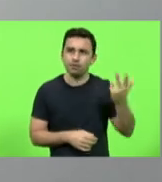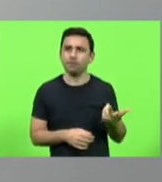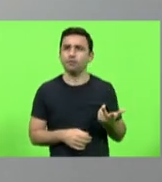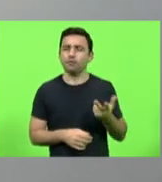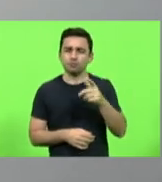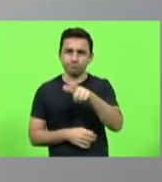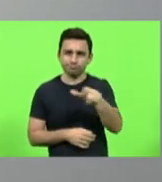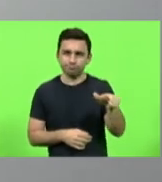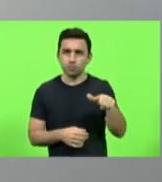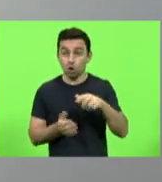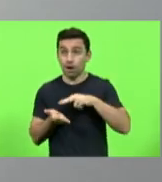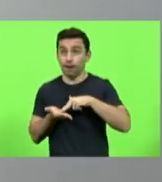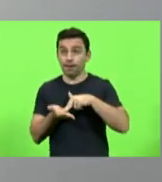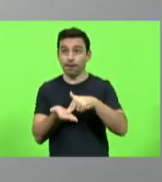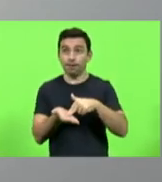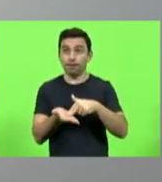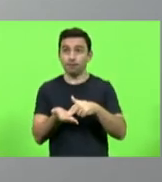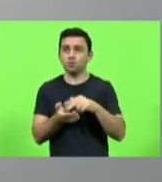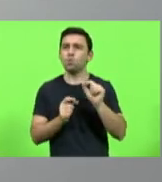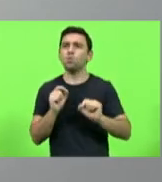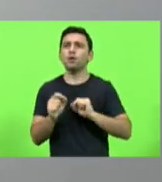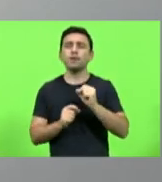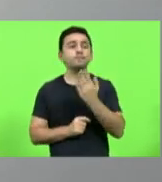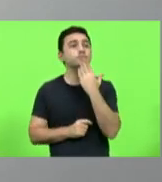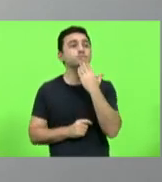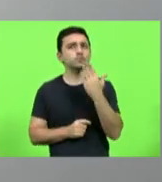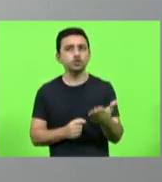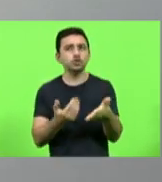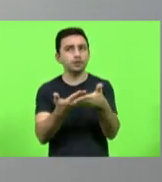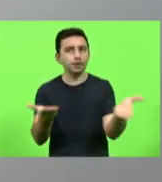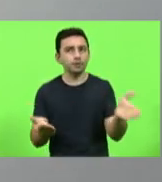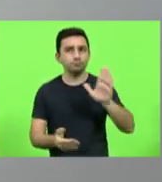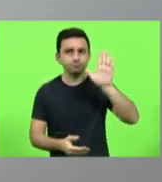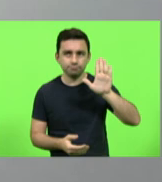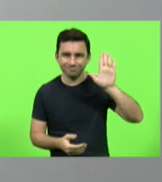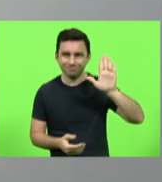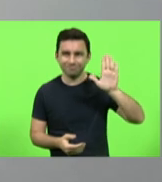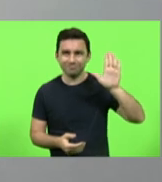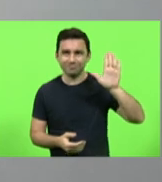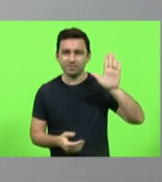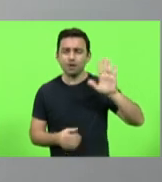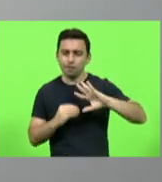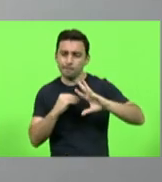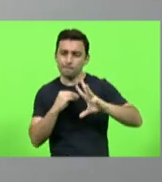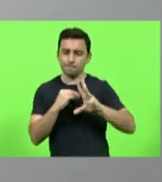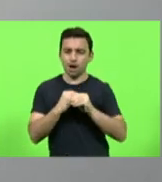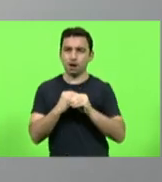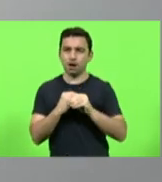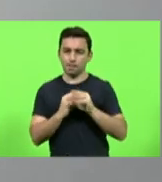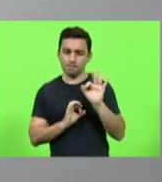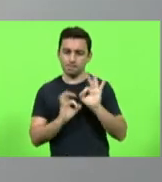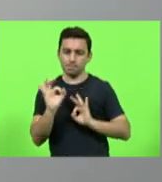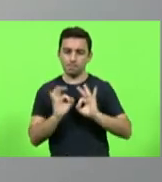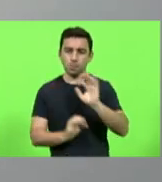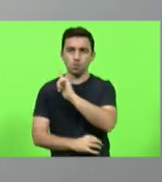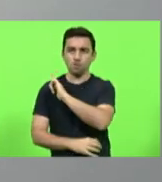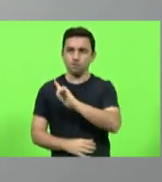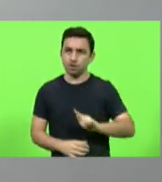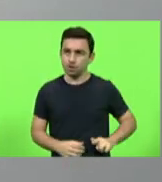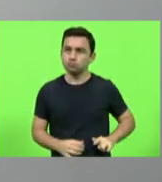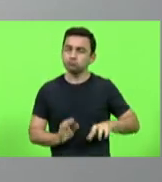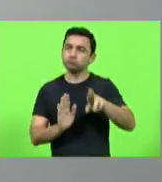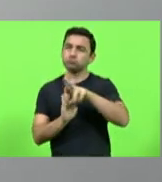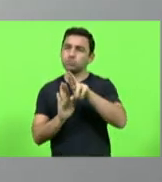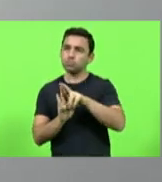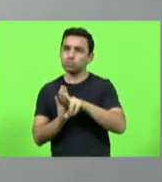objetivo dessa carta foi solicitar, então, que os candidatos e as candidatas incluíssem em seus planos de governo a regulamentação da